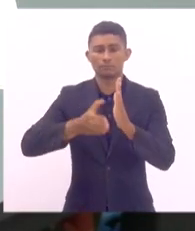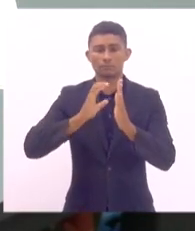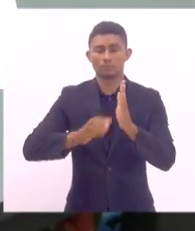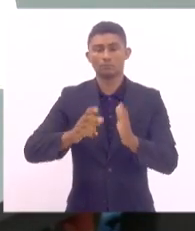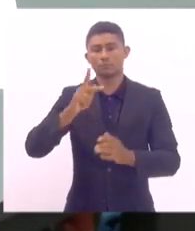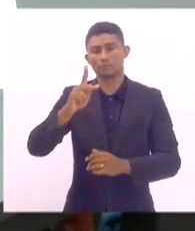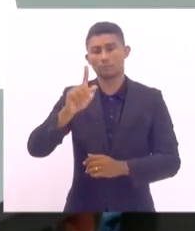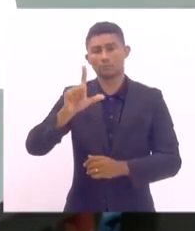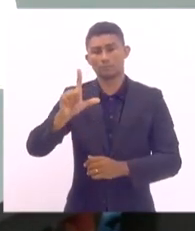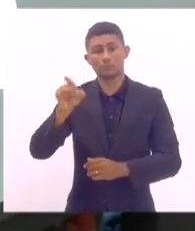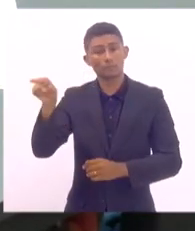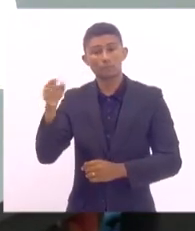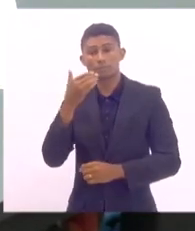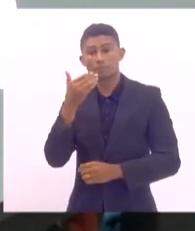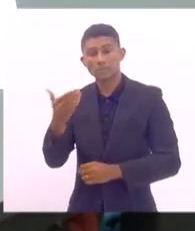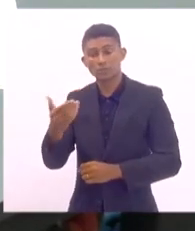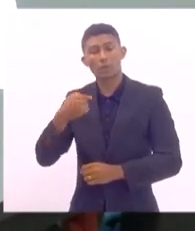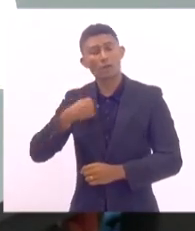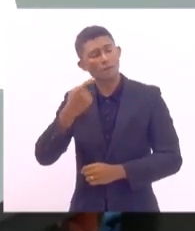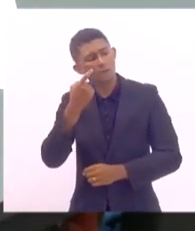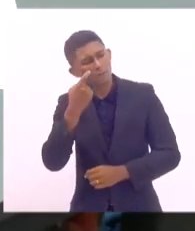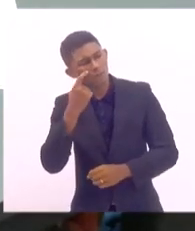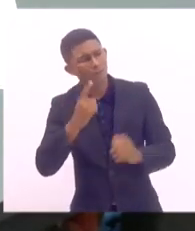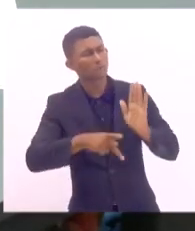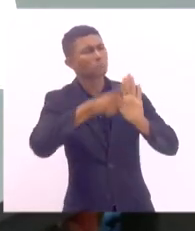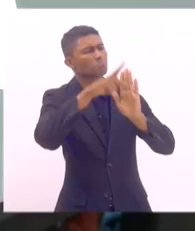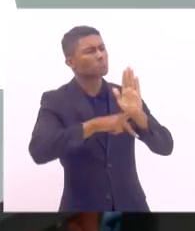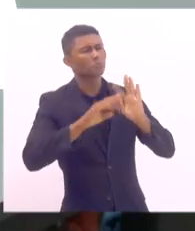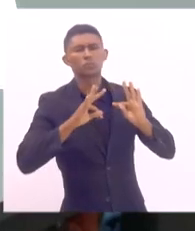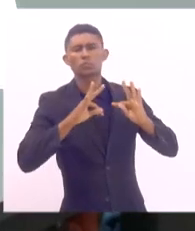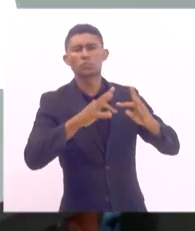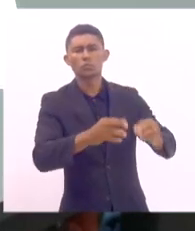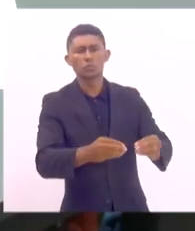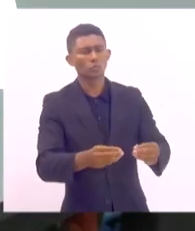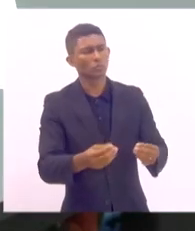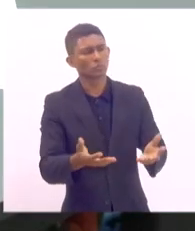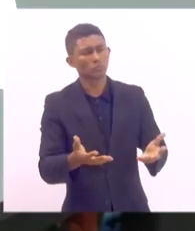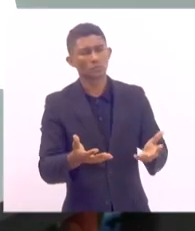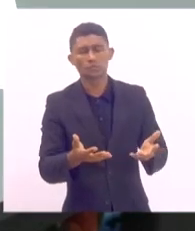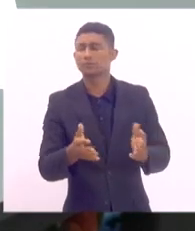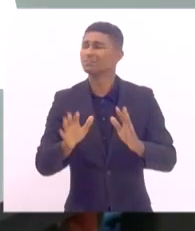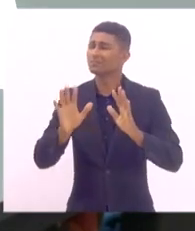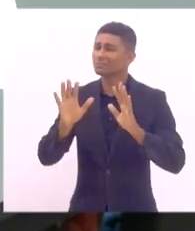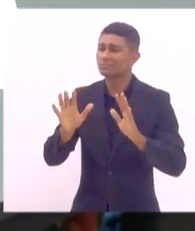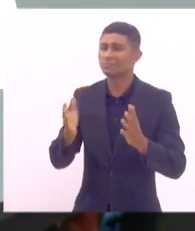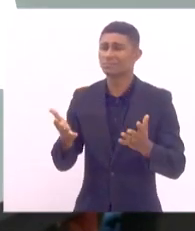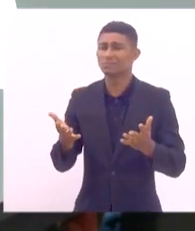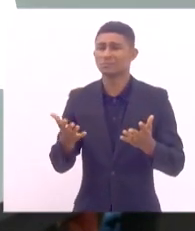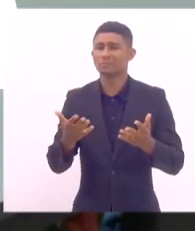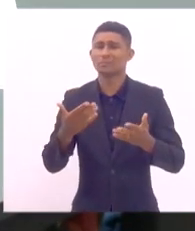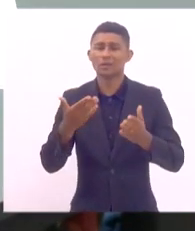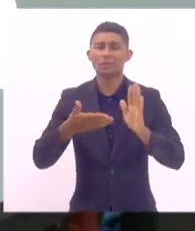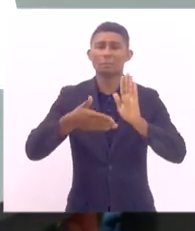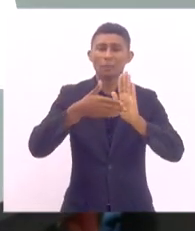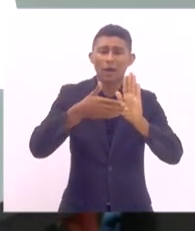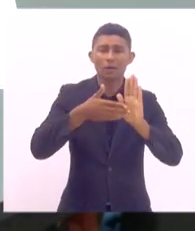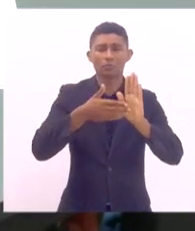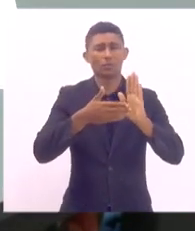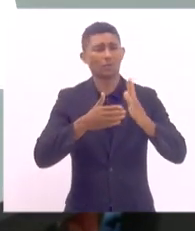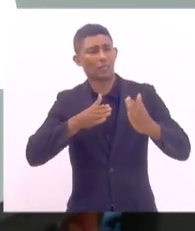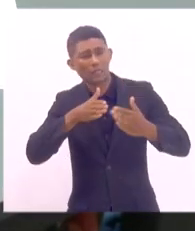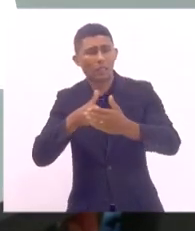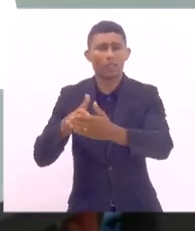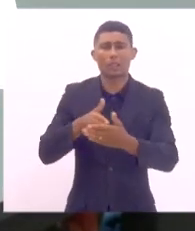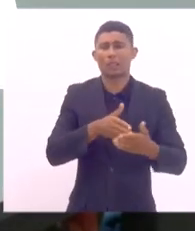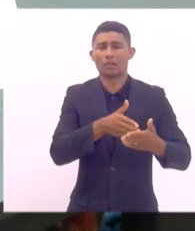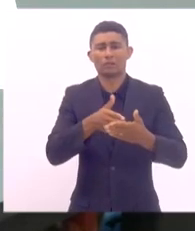exemplo, pediu para eu pedir verificação de todos os projetos de resolução do pessoal a partir de agora. Não, mas a gente... Aí começa a trancar a pauta. Não, mas aqui é o entendimento é o